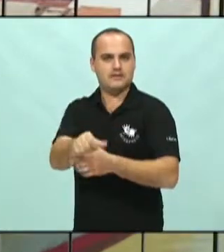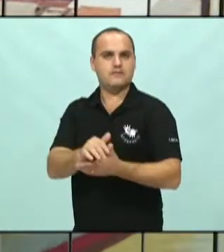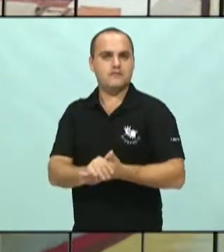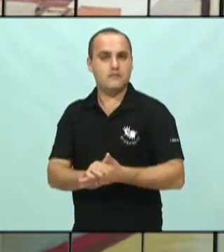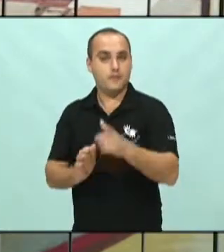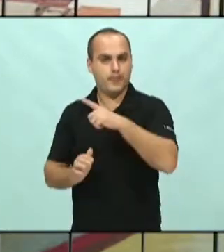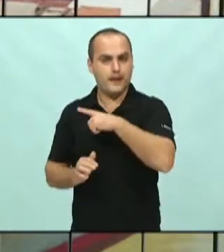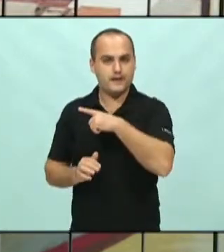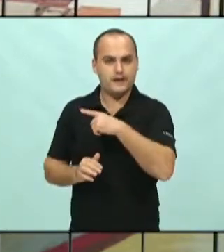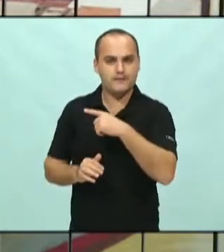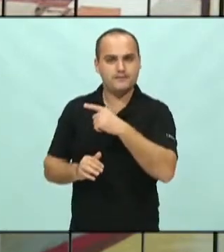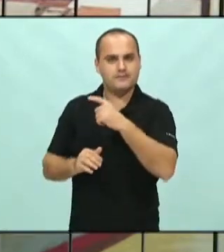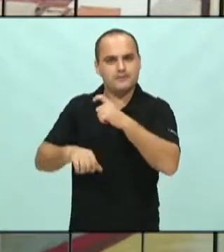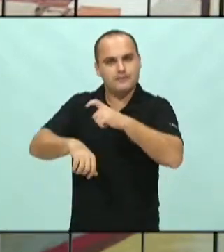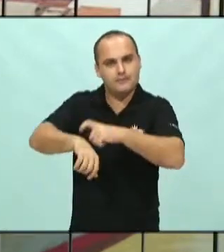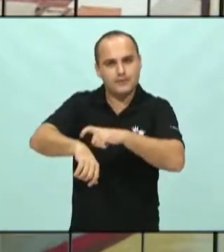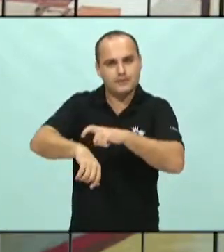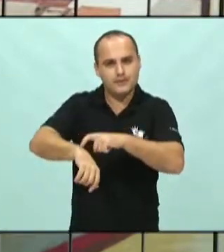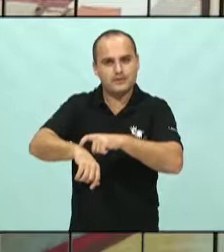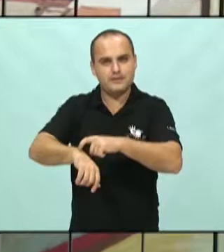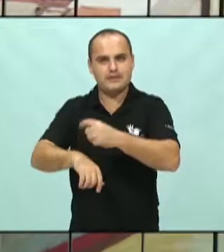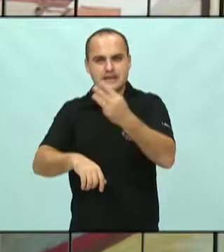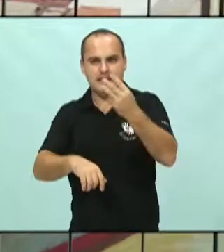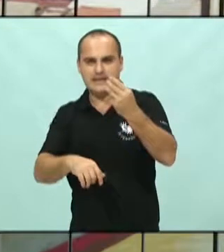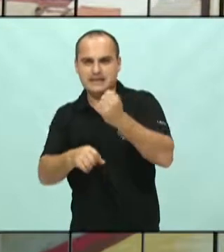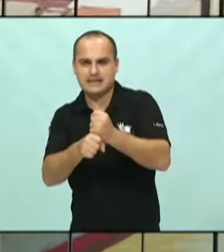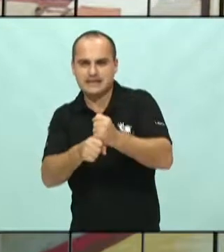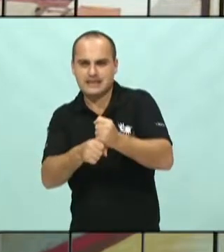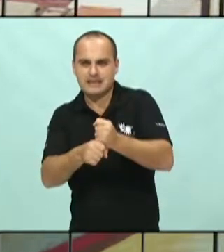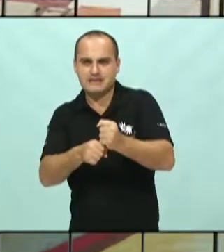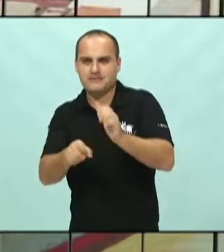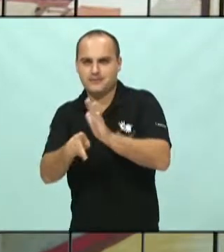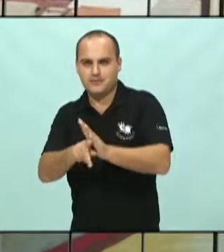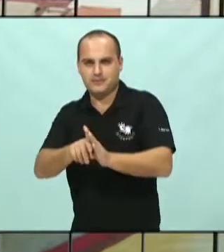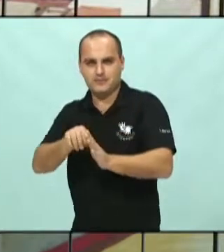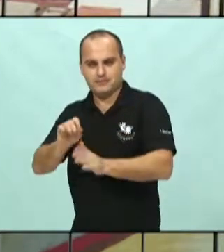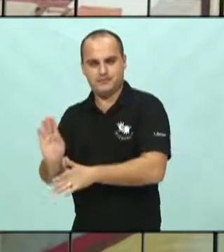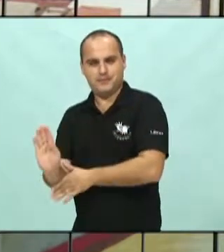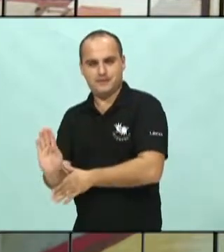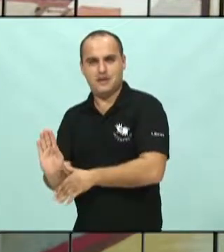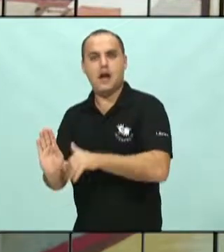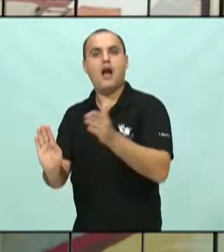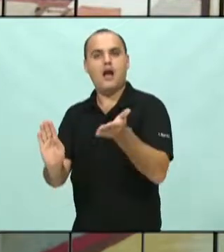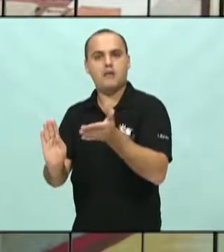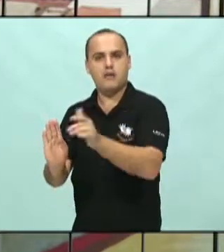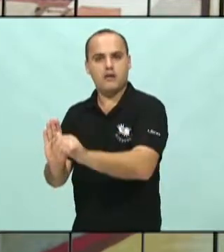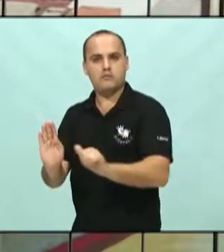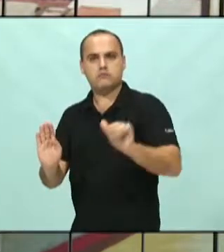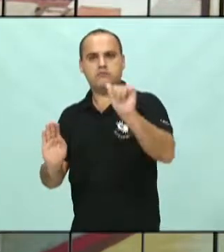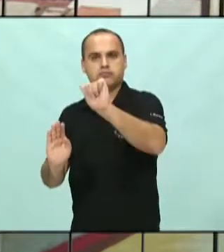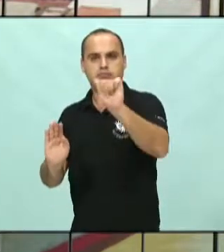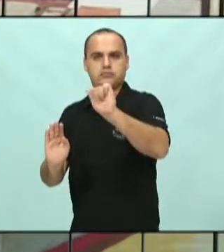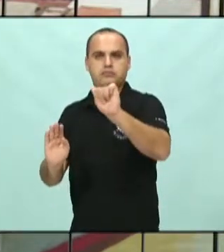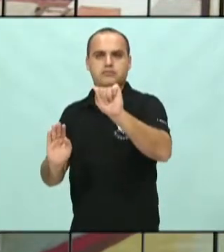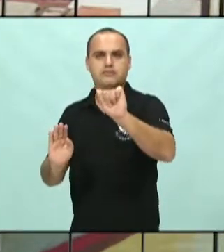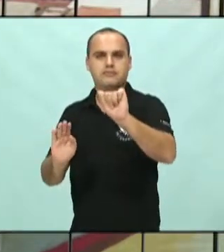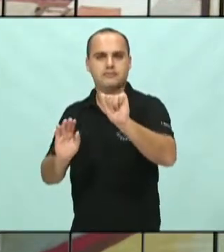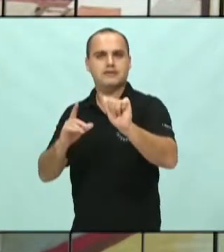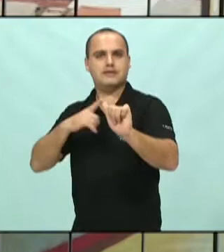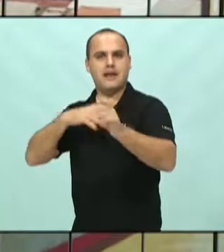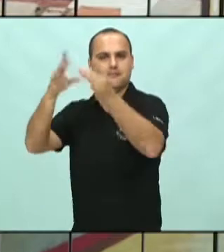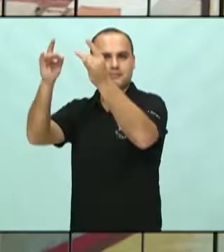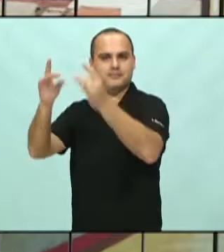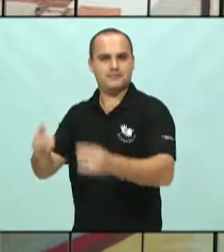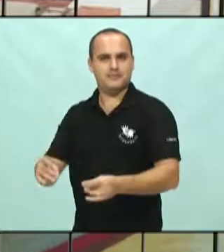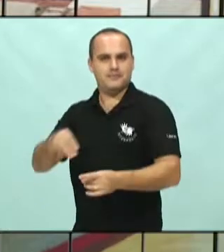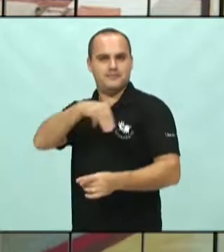Teve esses períodos de ostracismo aí nos últimos 3 anos, na Série B, né? Mas agora ele voltando também a ter destaque no futebol catarinense, o nome dele